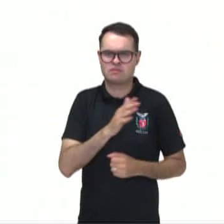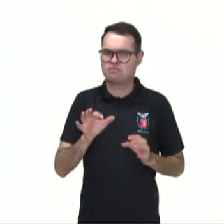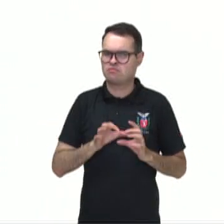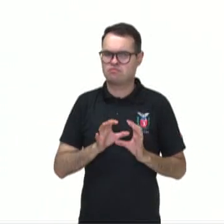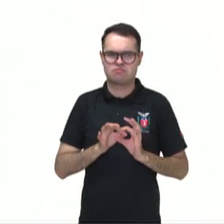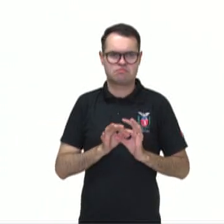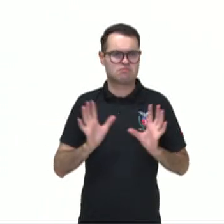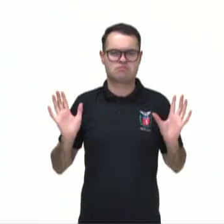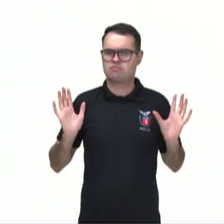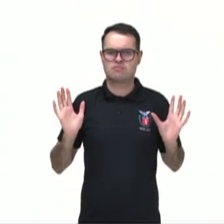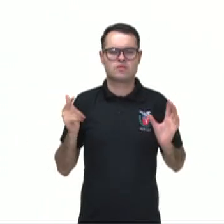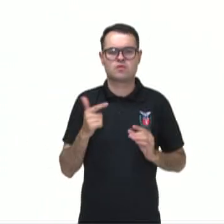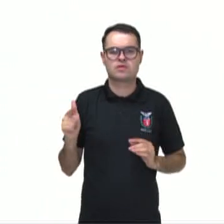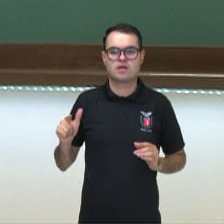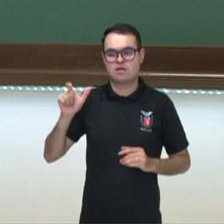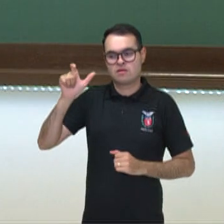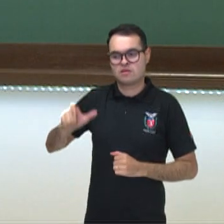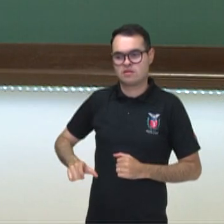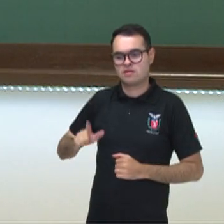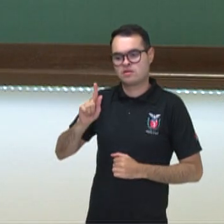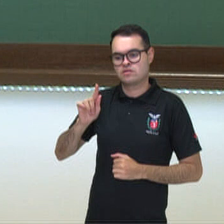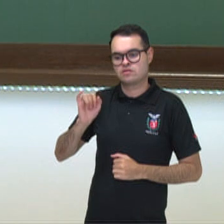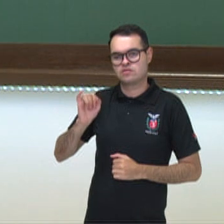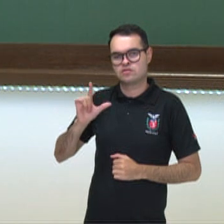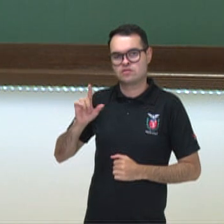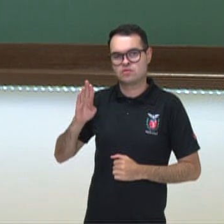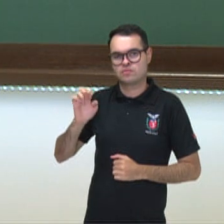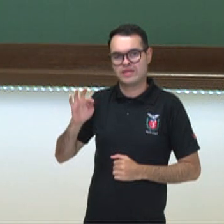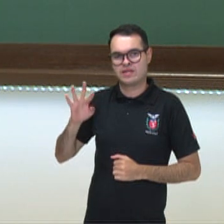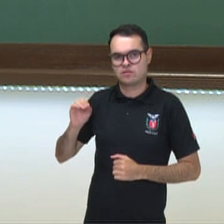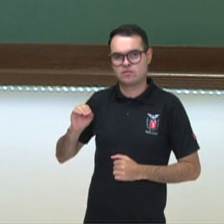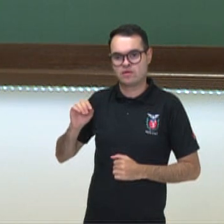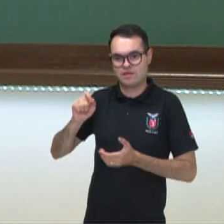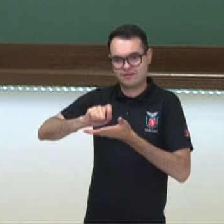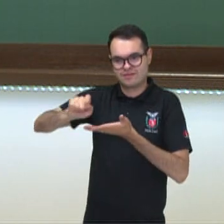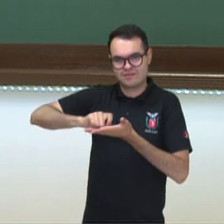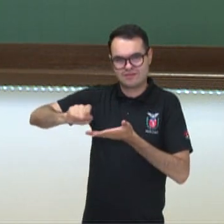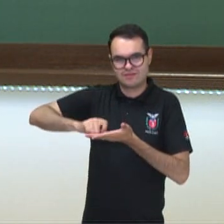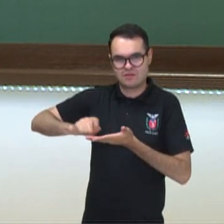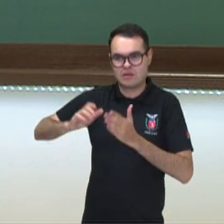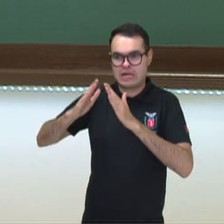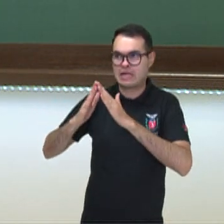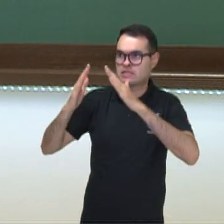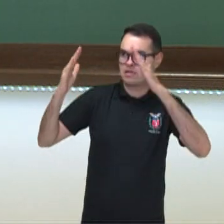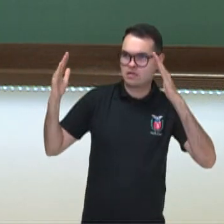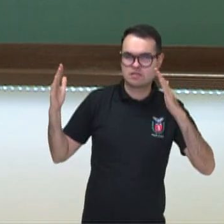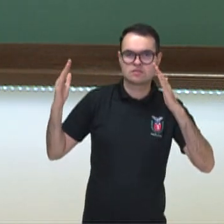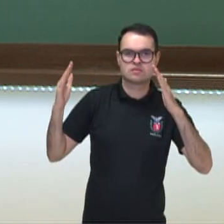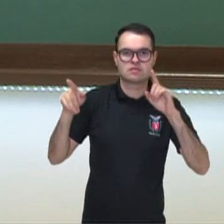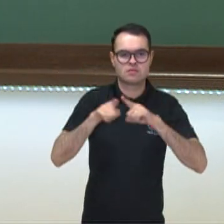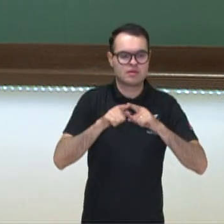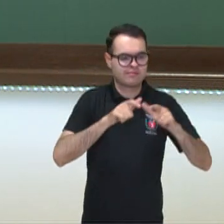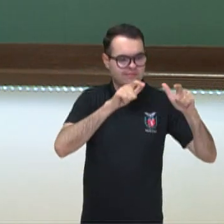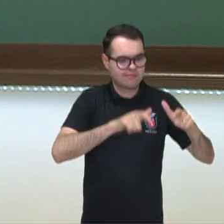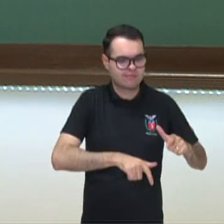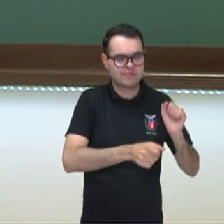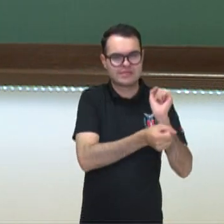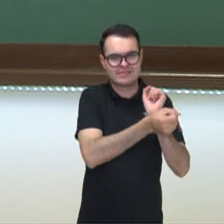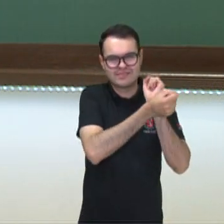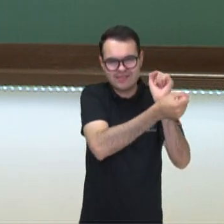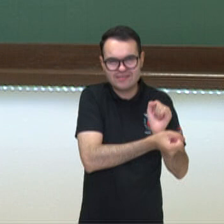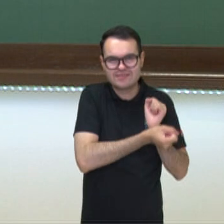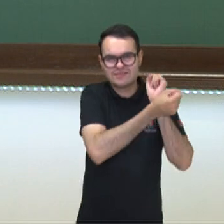foi Gilberto Freire. Gilberto Freire, que escreveu Casa Grande e Senzala, um livro bem importante em